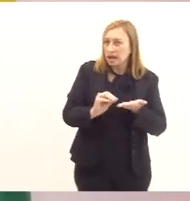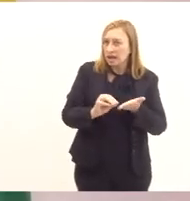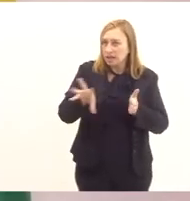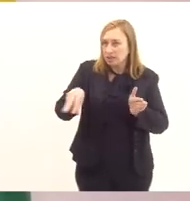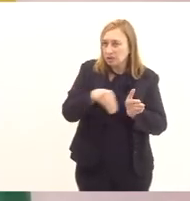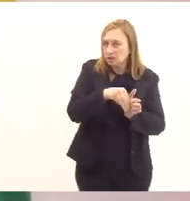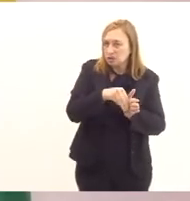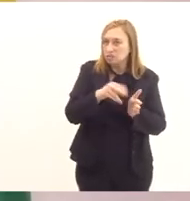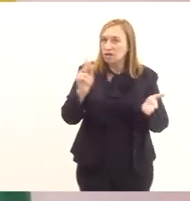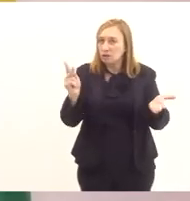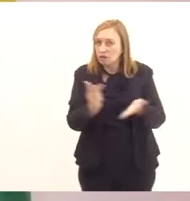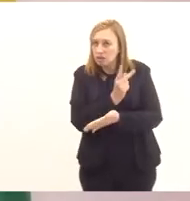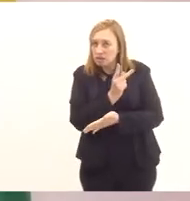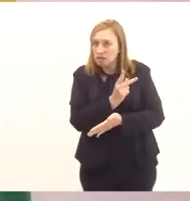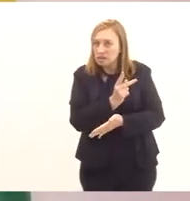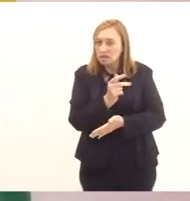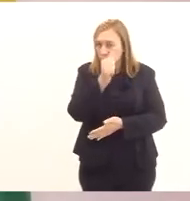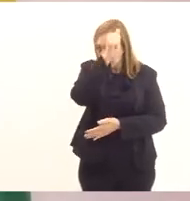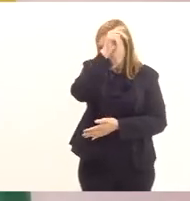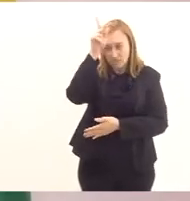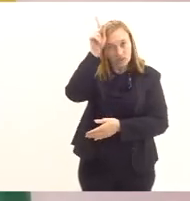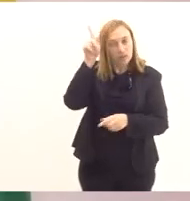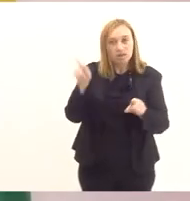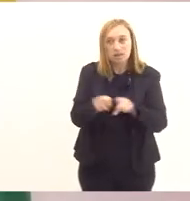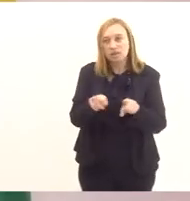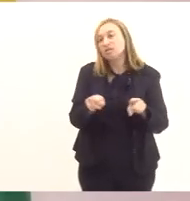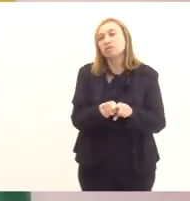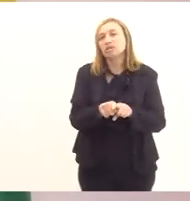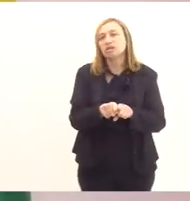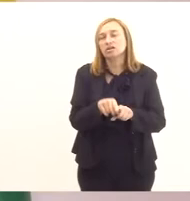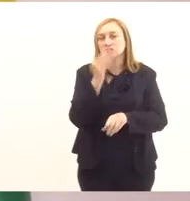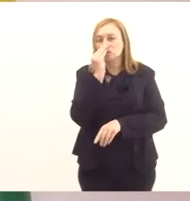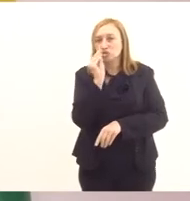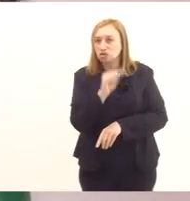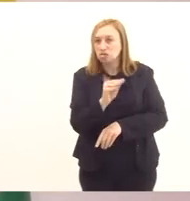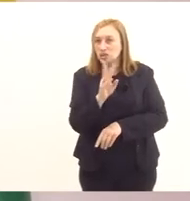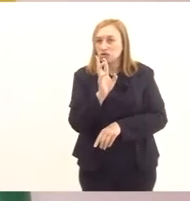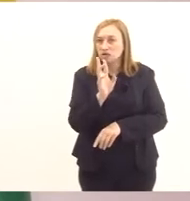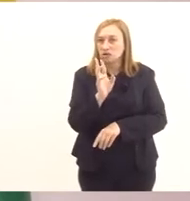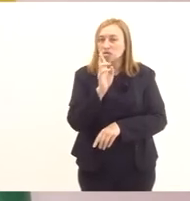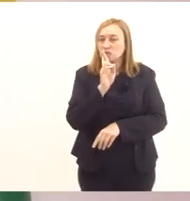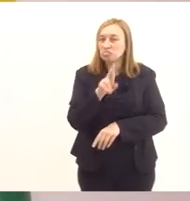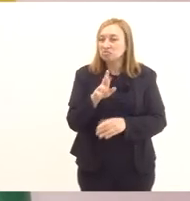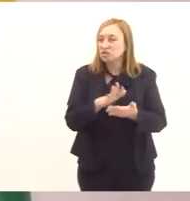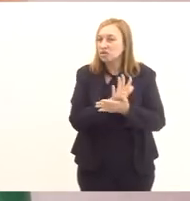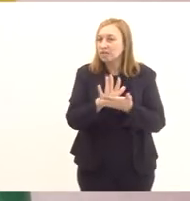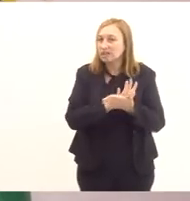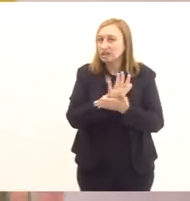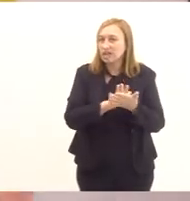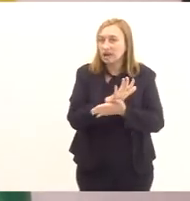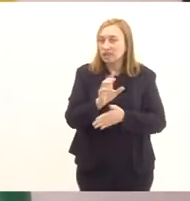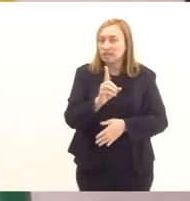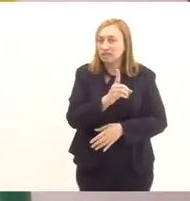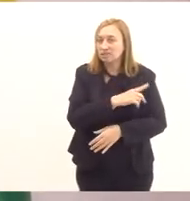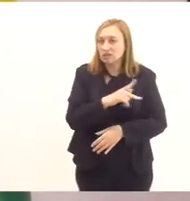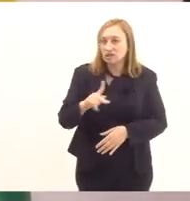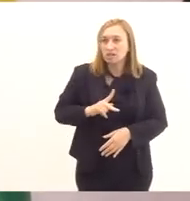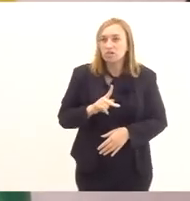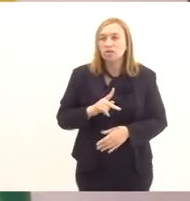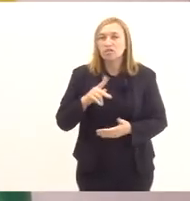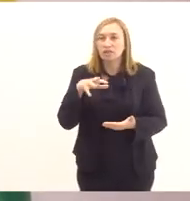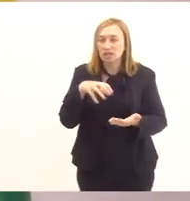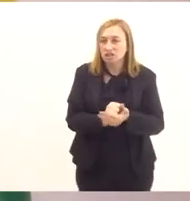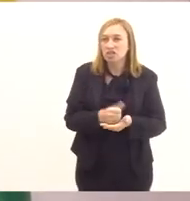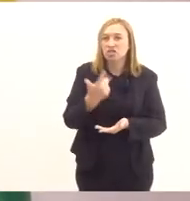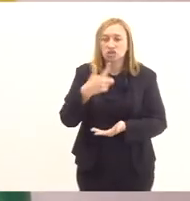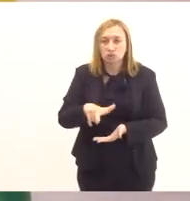vez o que vem acontecendo por parte da prefeitura também das recusas e respondeu Ofício à Defensoria Pública para que consignado mais uma